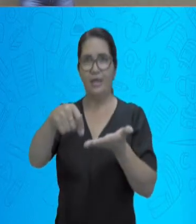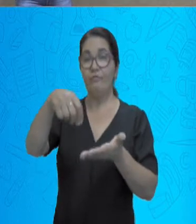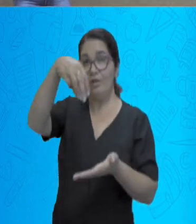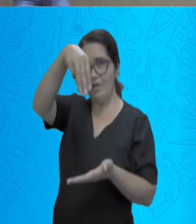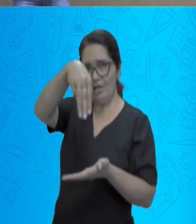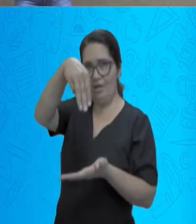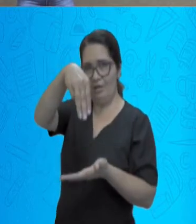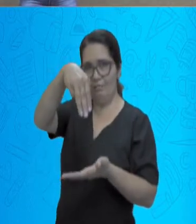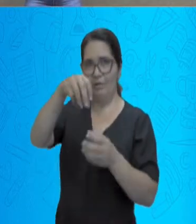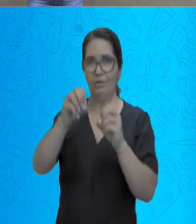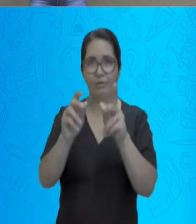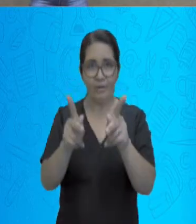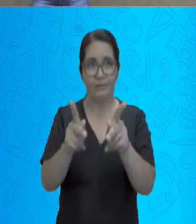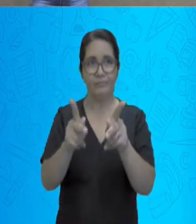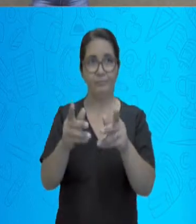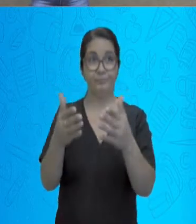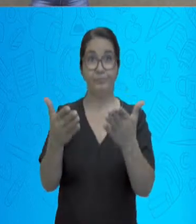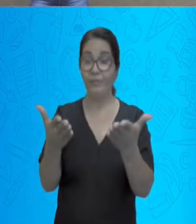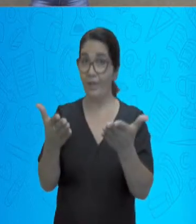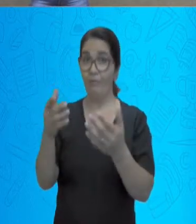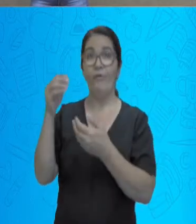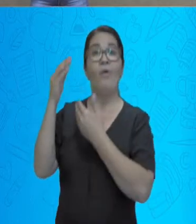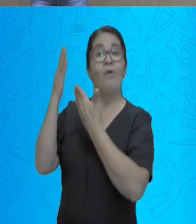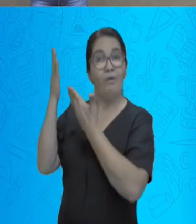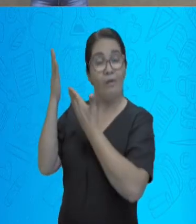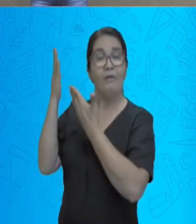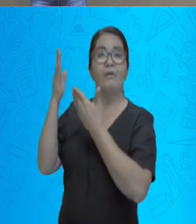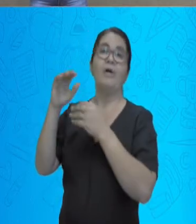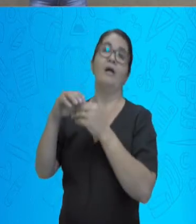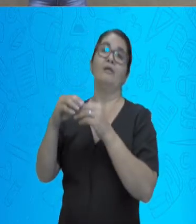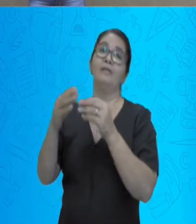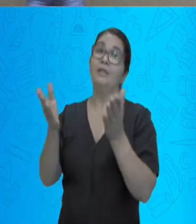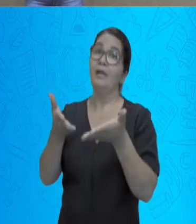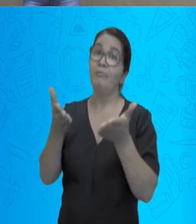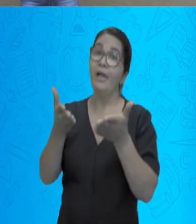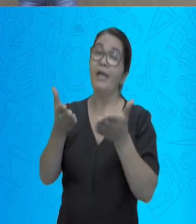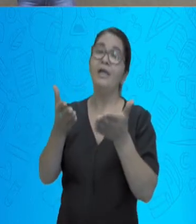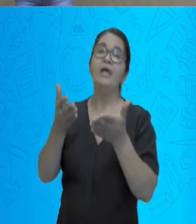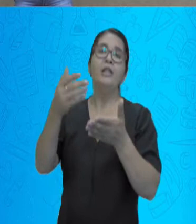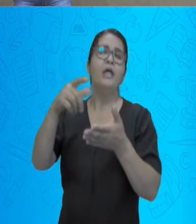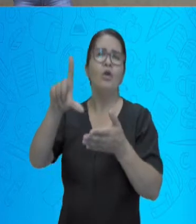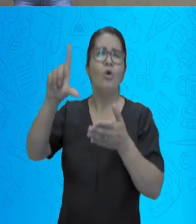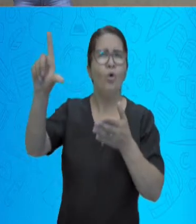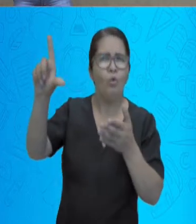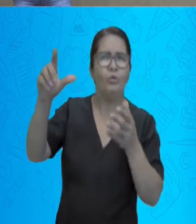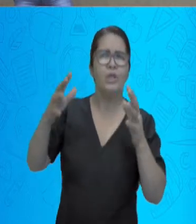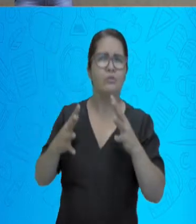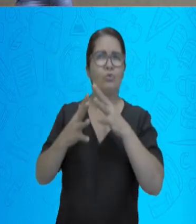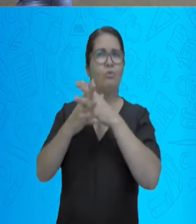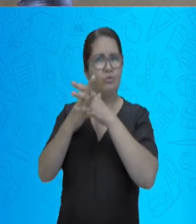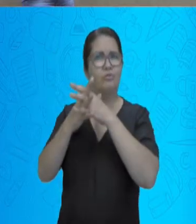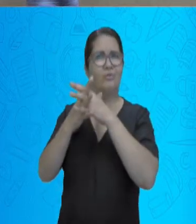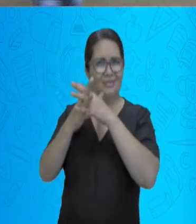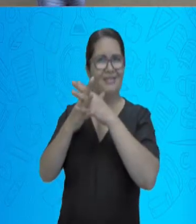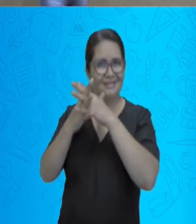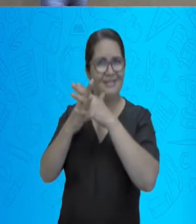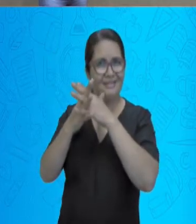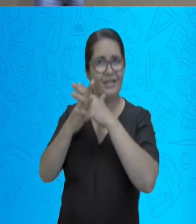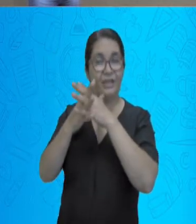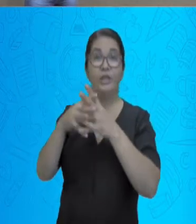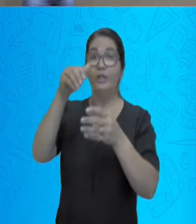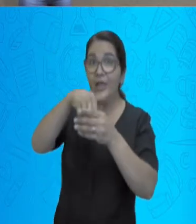não vai escrever com P e B, não é o P e B que está lá. É outras consoantes, não é o P e o B. Aí sim, nós